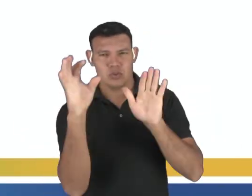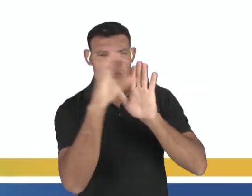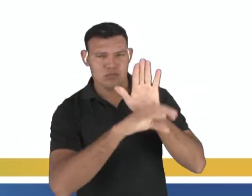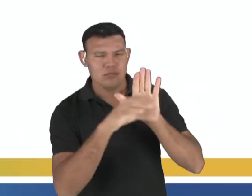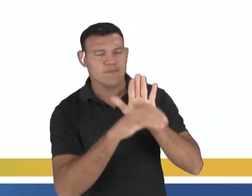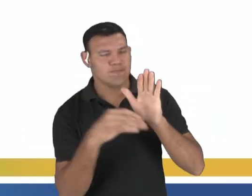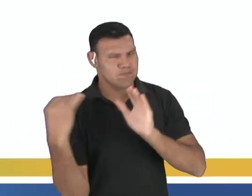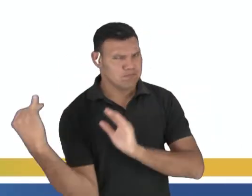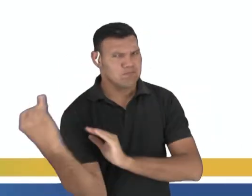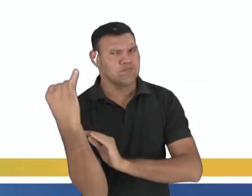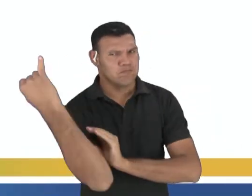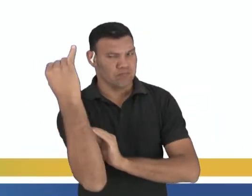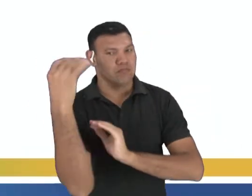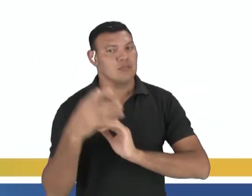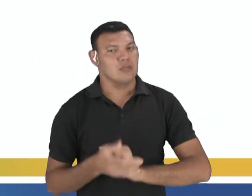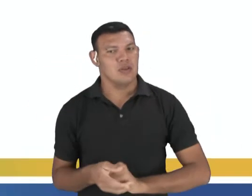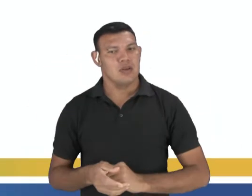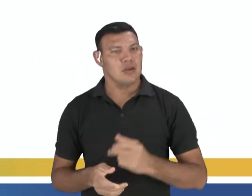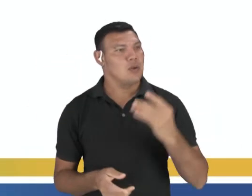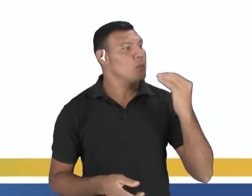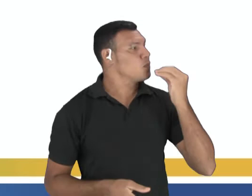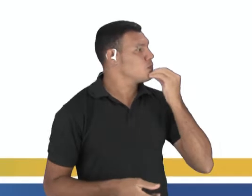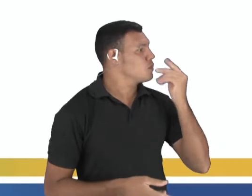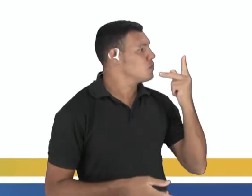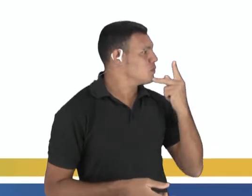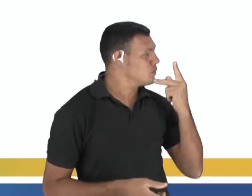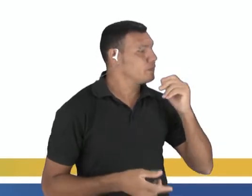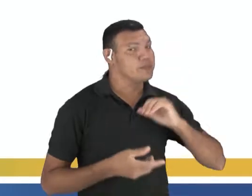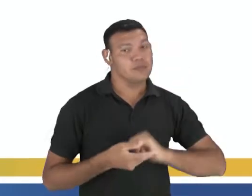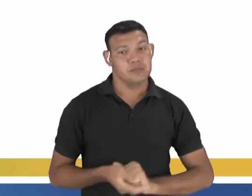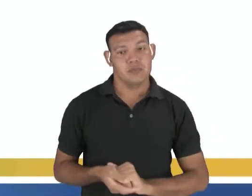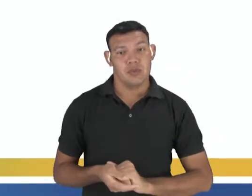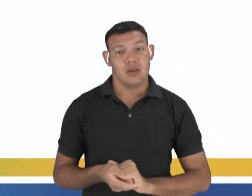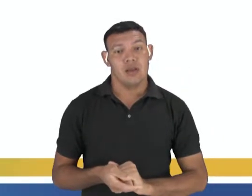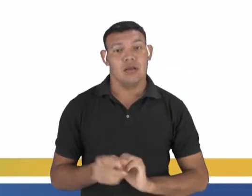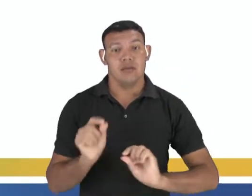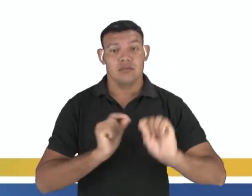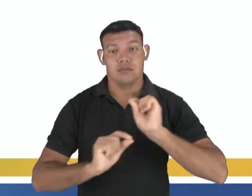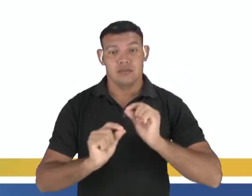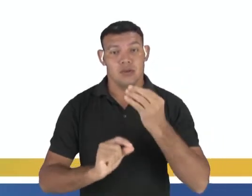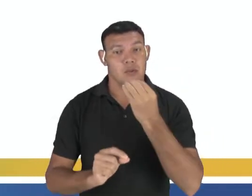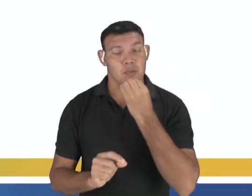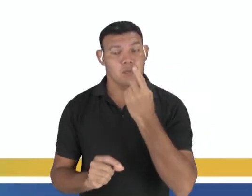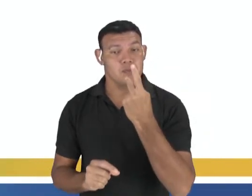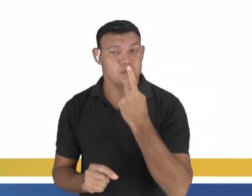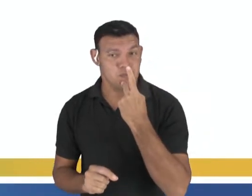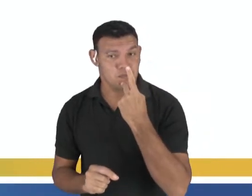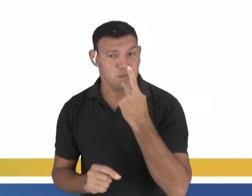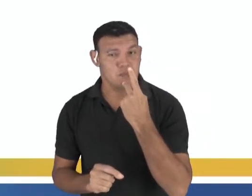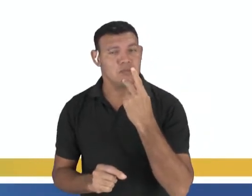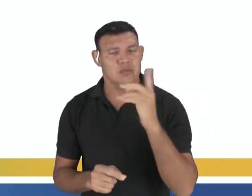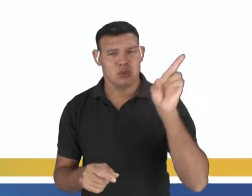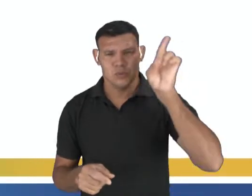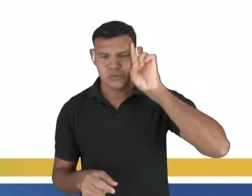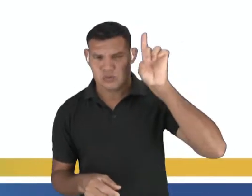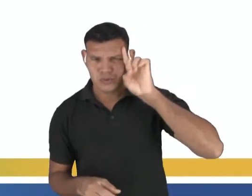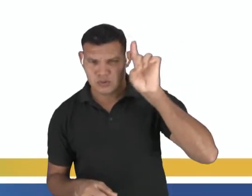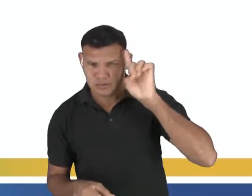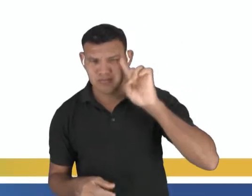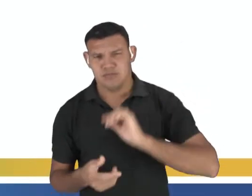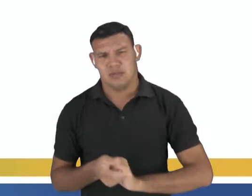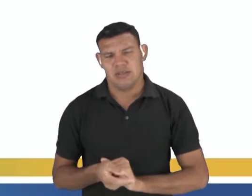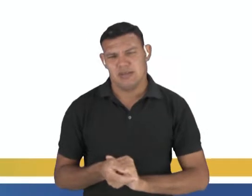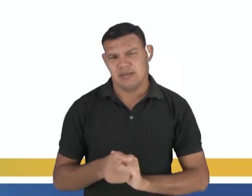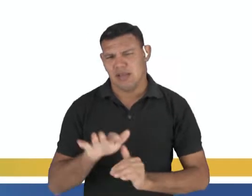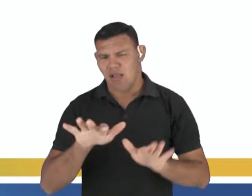conceito importantíssimo que é probabilidade. A probabilidade está presente em nosso cotidiano constantemente e muitas vezes